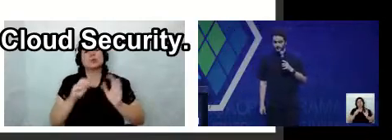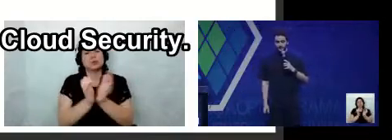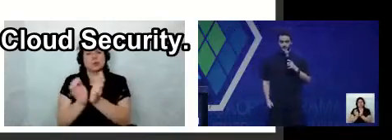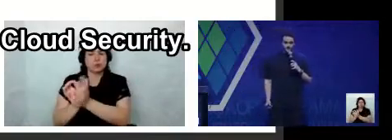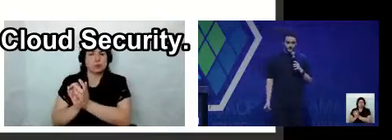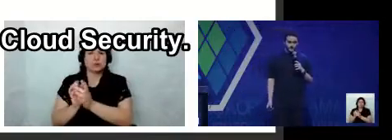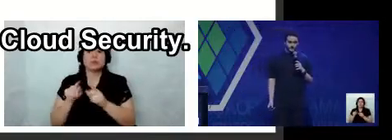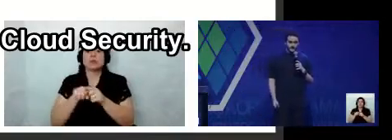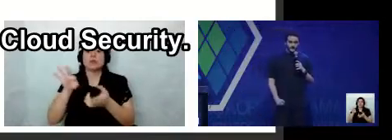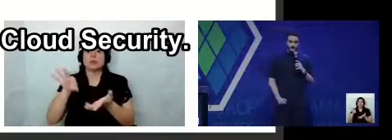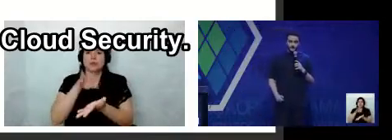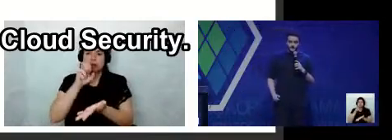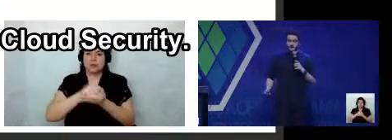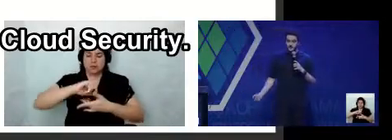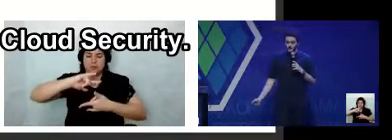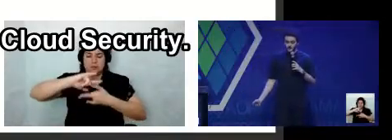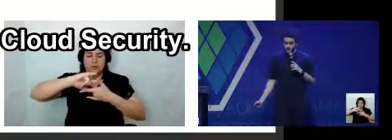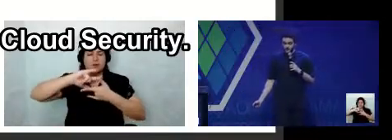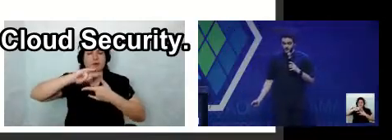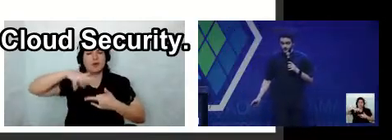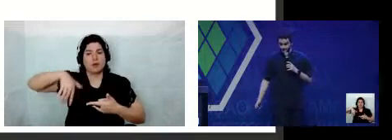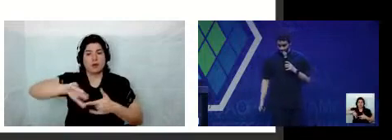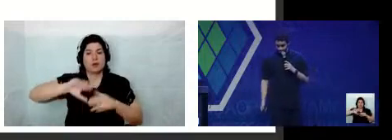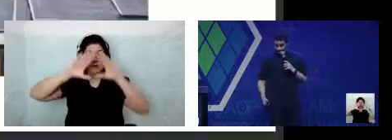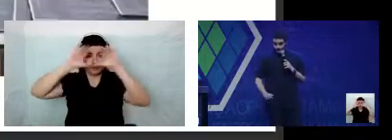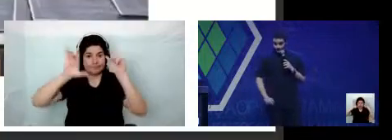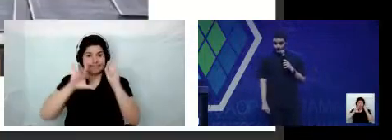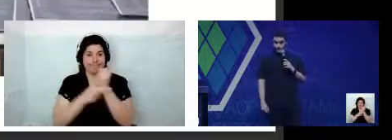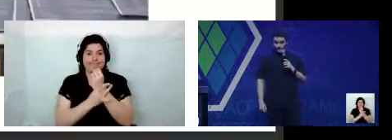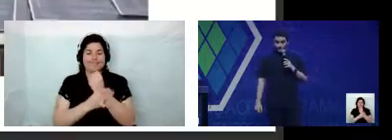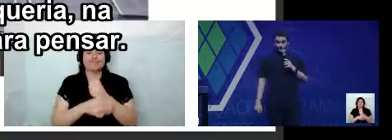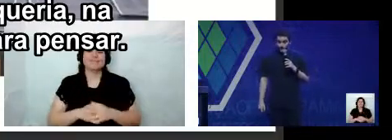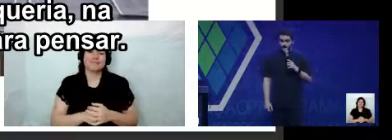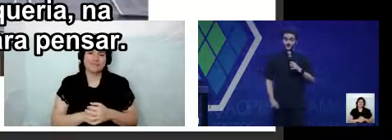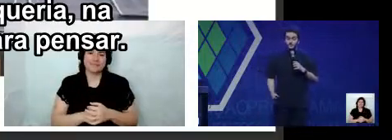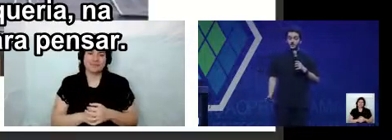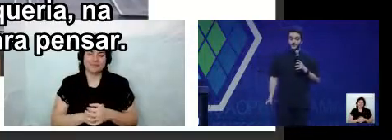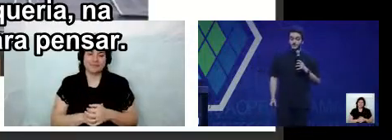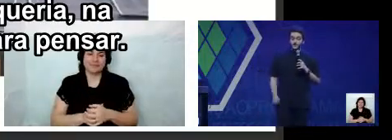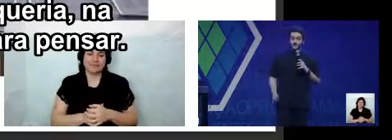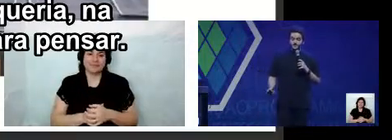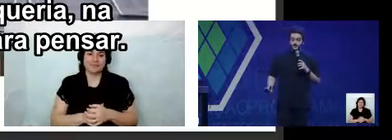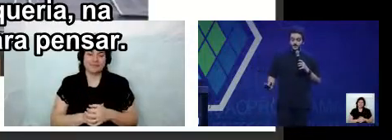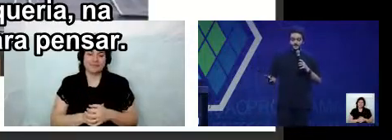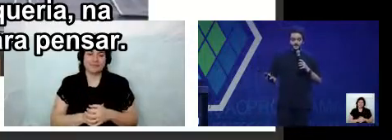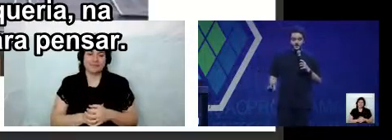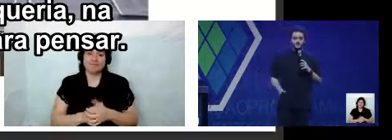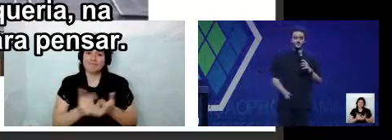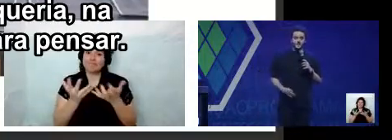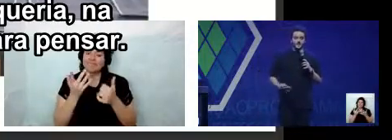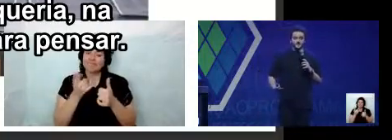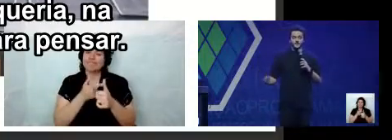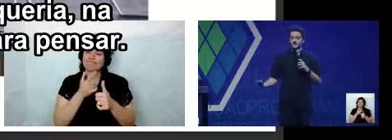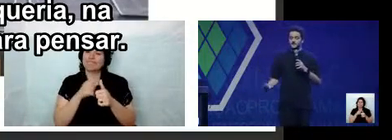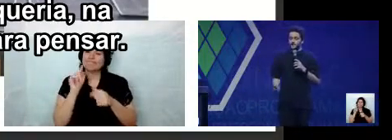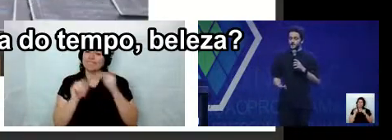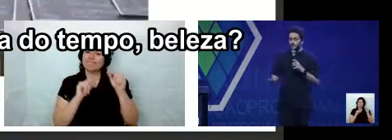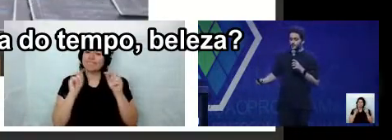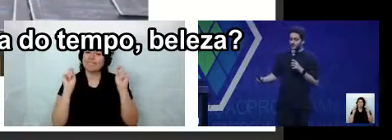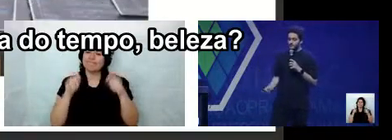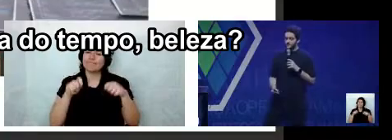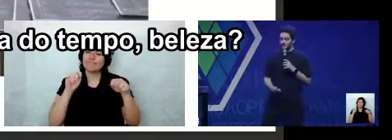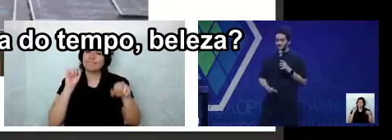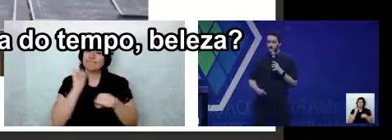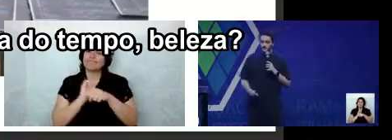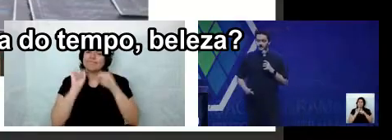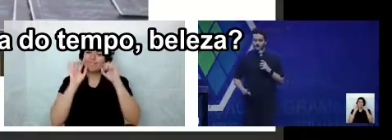credenciado como Microsoft MVP na categoria de Cloud Security. E antes de qualquer coisa, eu queria, na verdade, que a gente parasse para pensar. Então, aqui eu